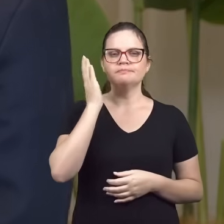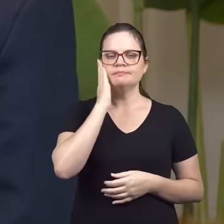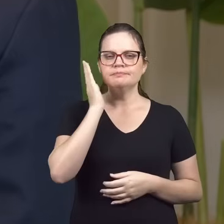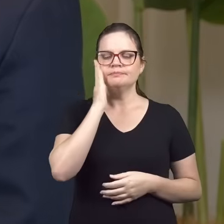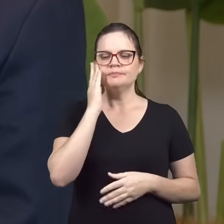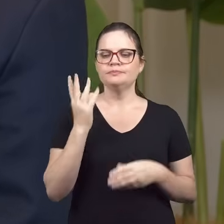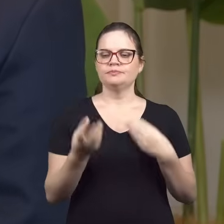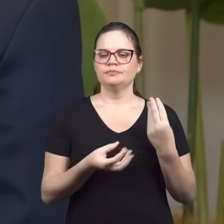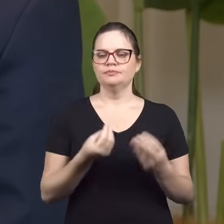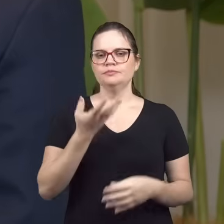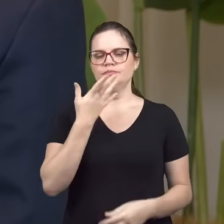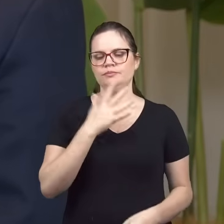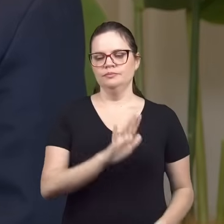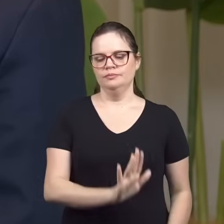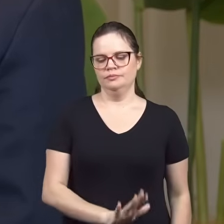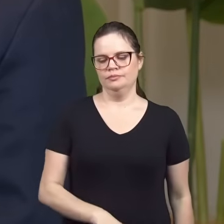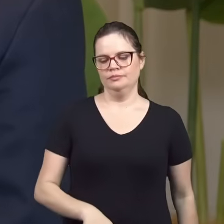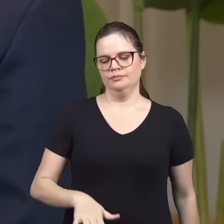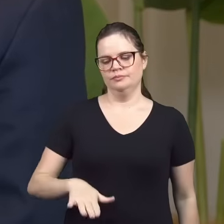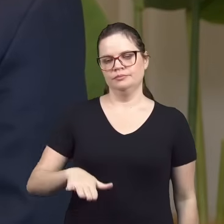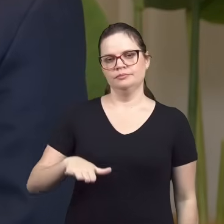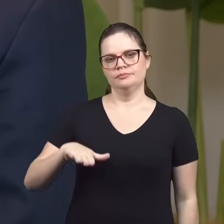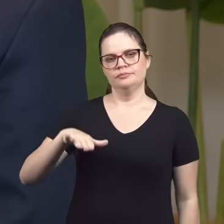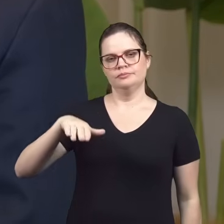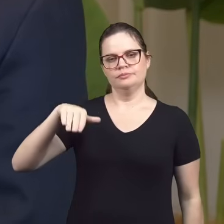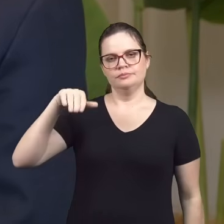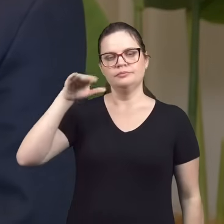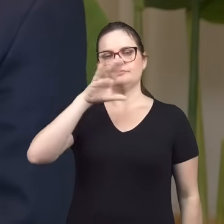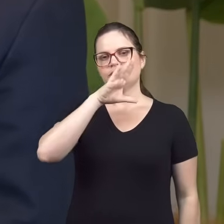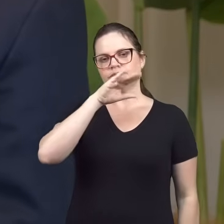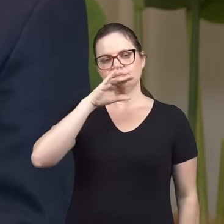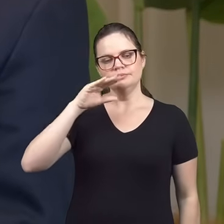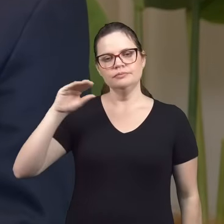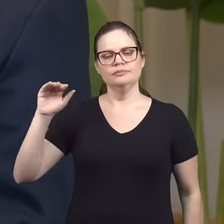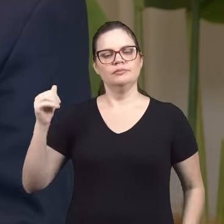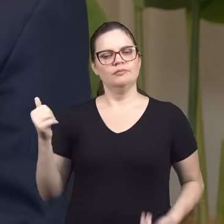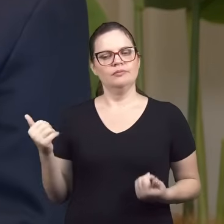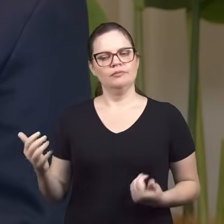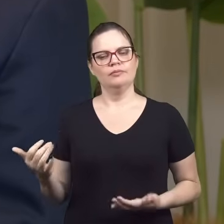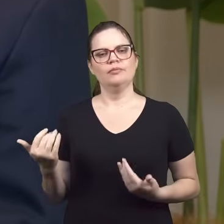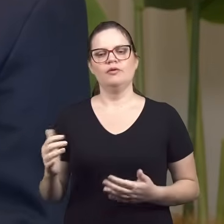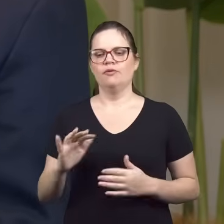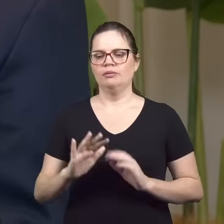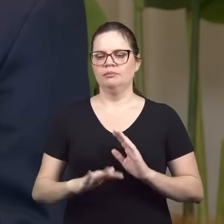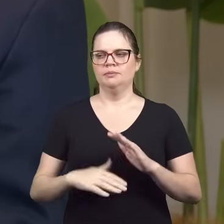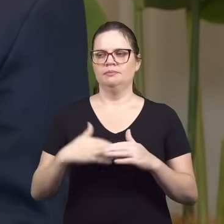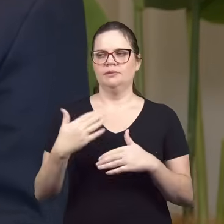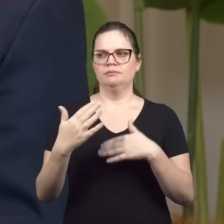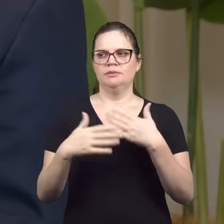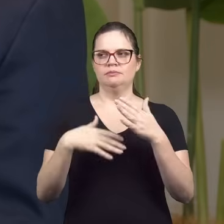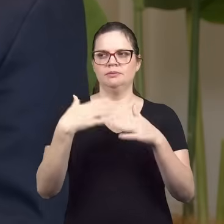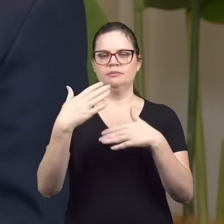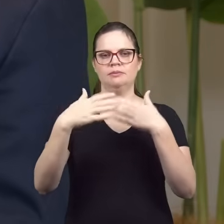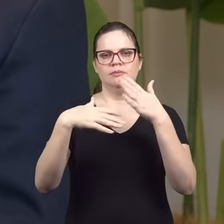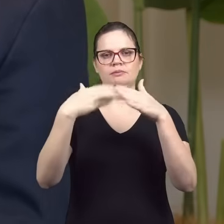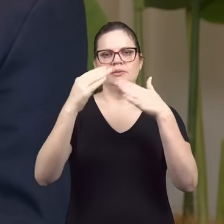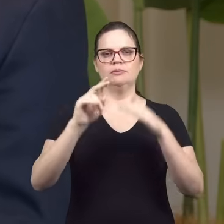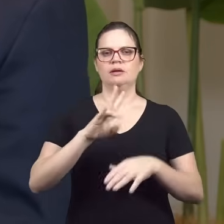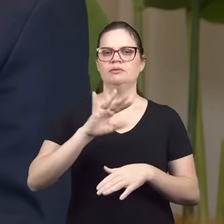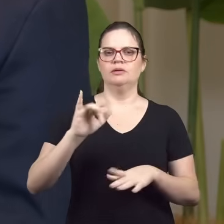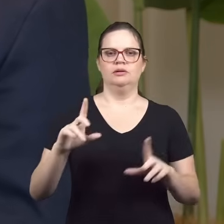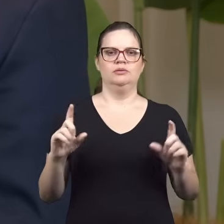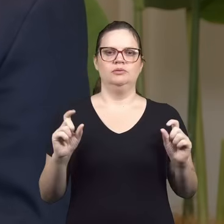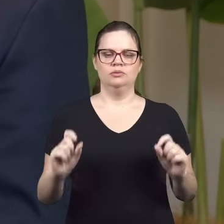da criança, do intermediário, do adolescente, ele vai proporcionar,